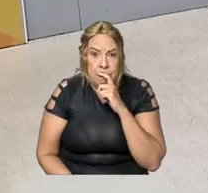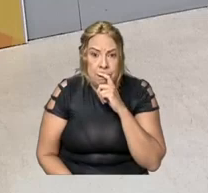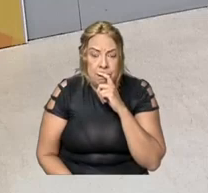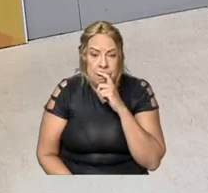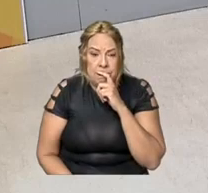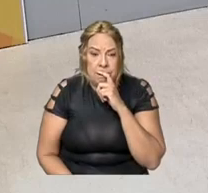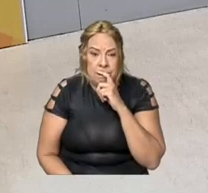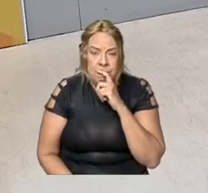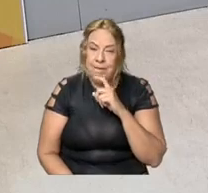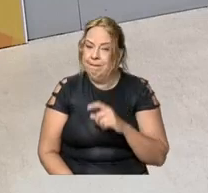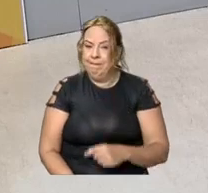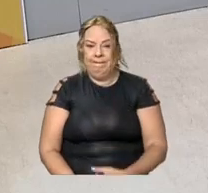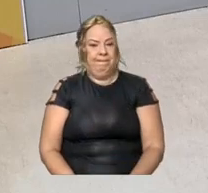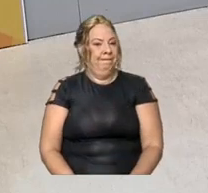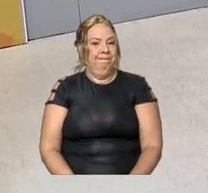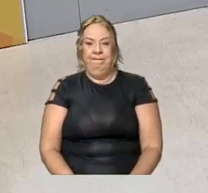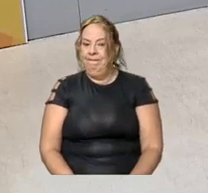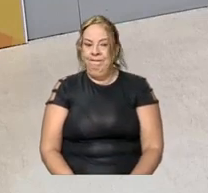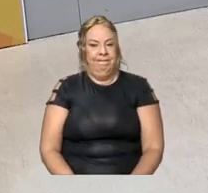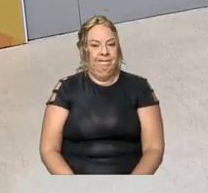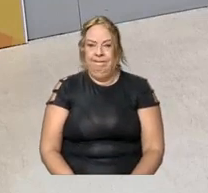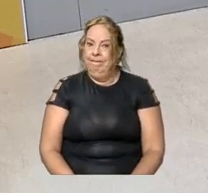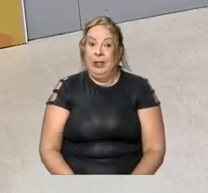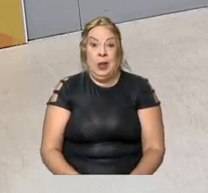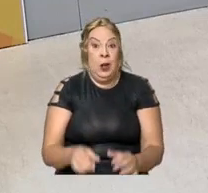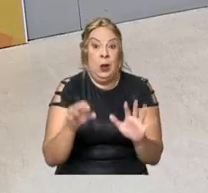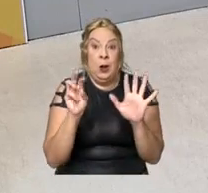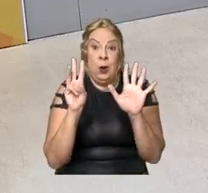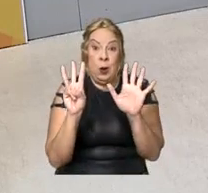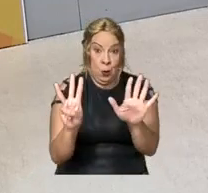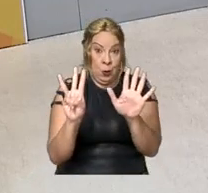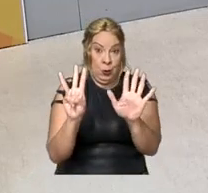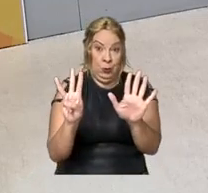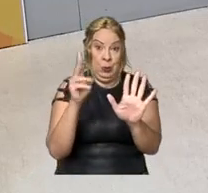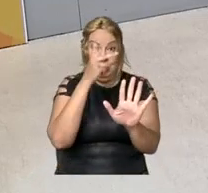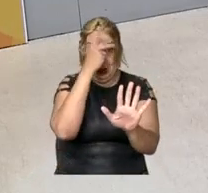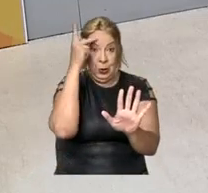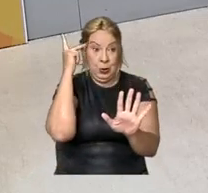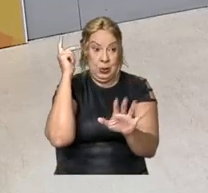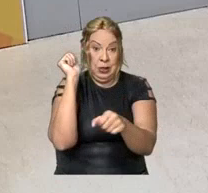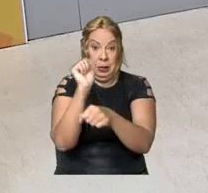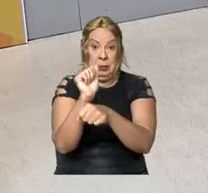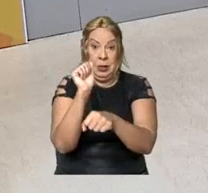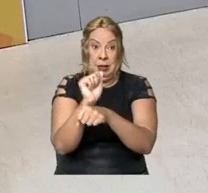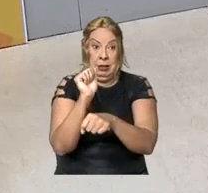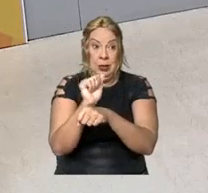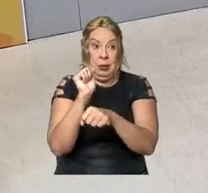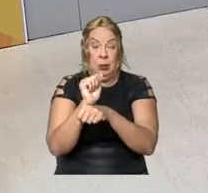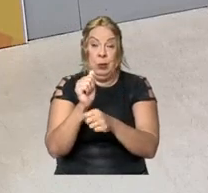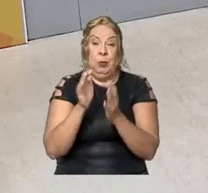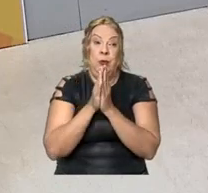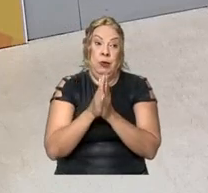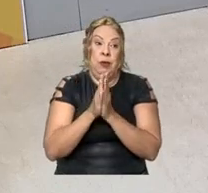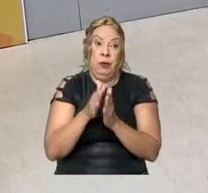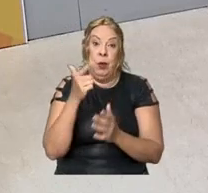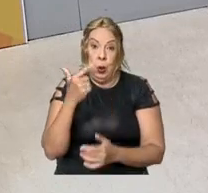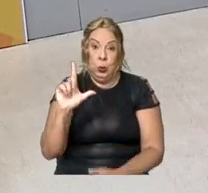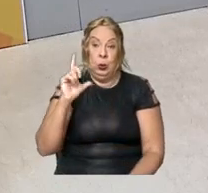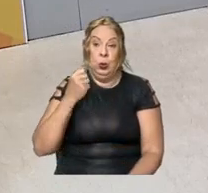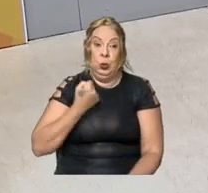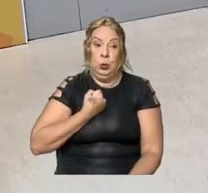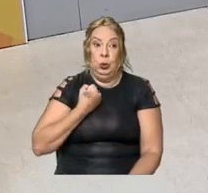tchan, tchan, tchan. Não decidiu. 8 títulos se acumulam na espera aí pela bolinha decisiva. Pode chamar mais uma. Nossa, fiz